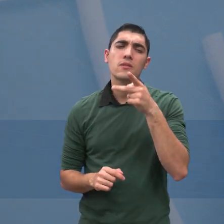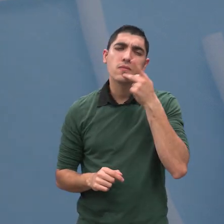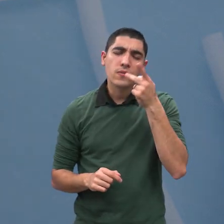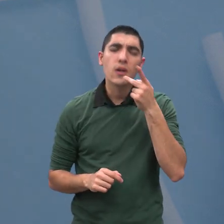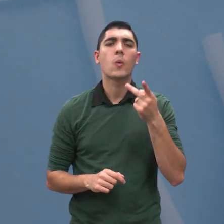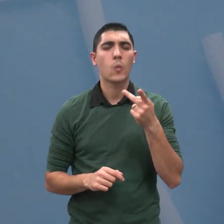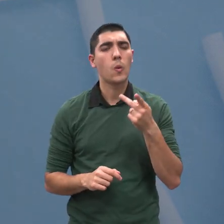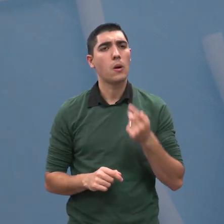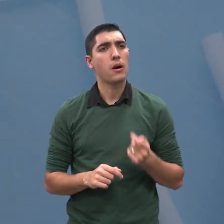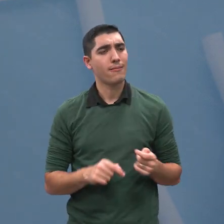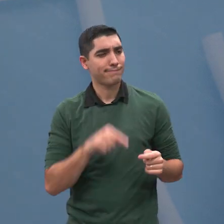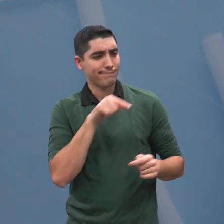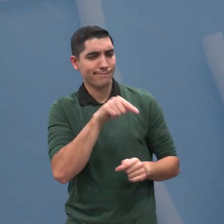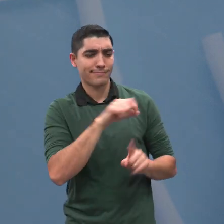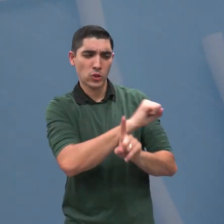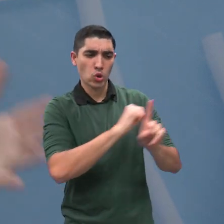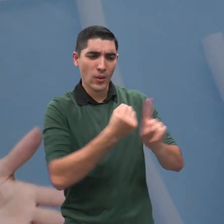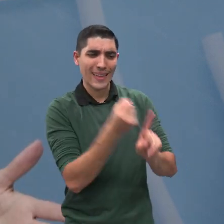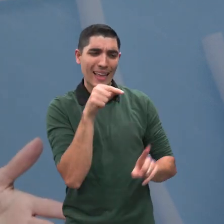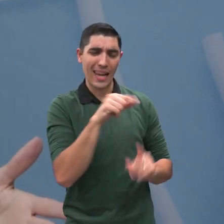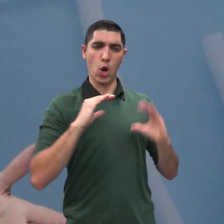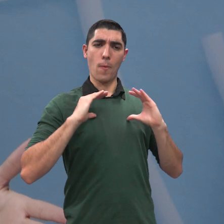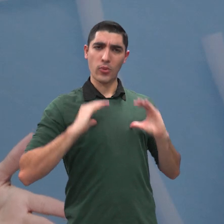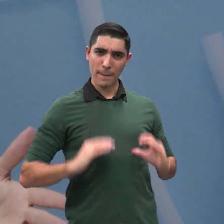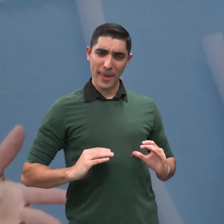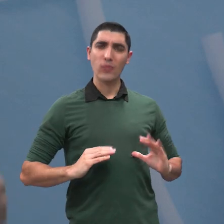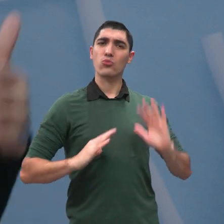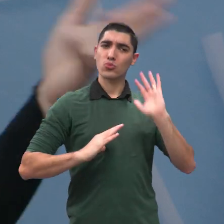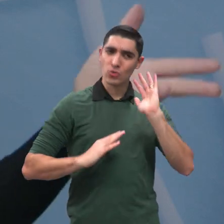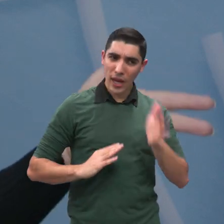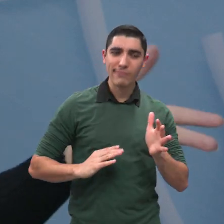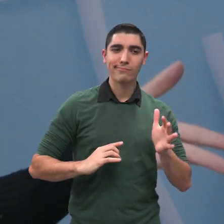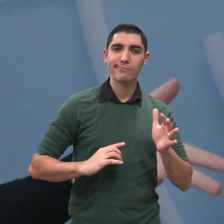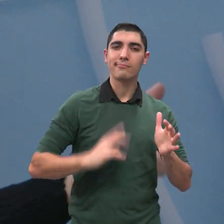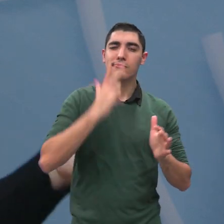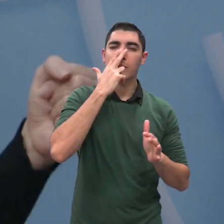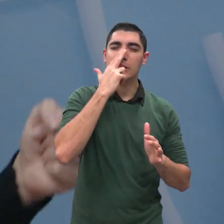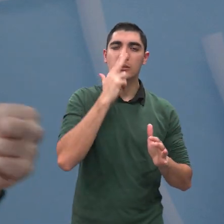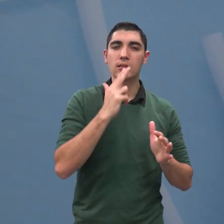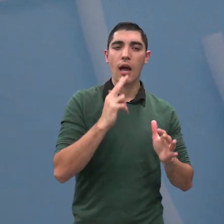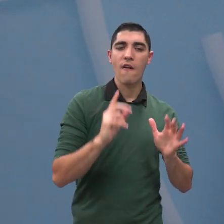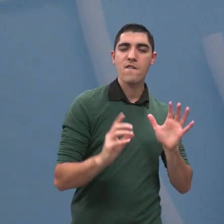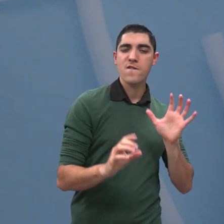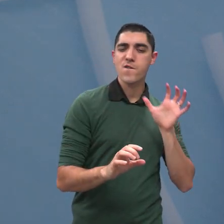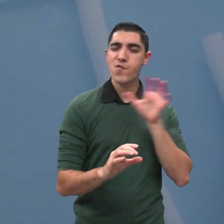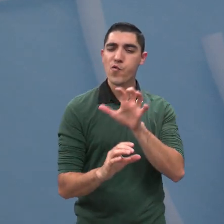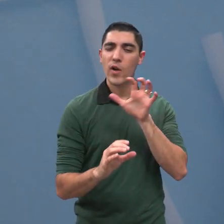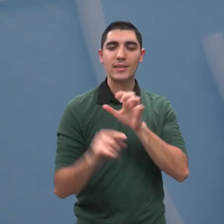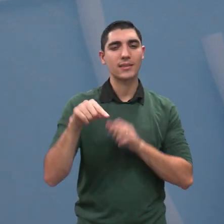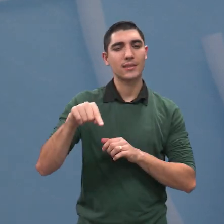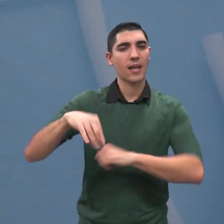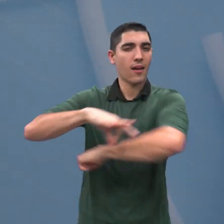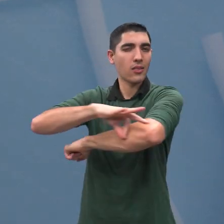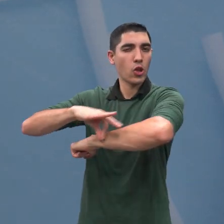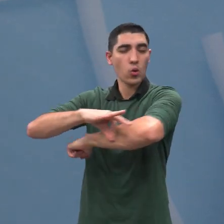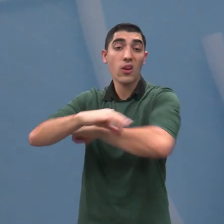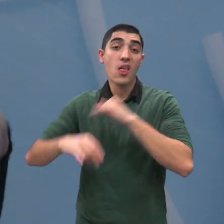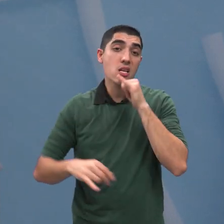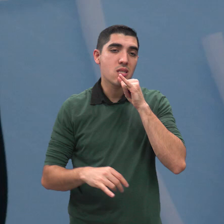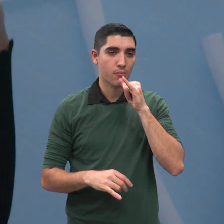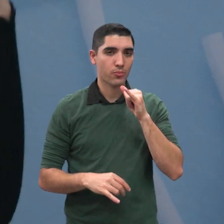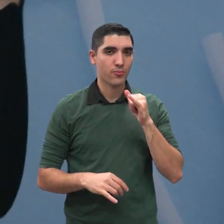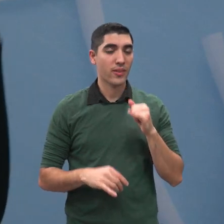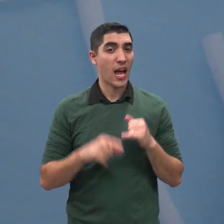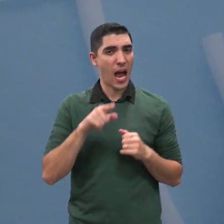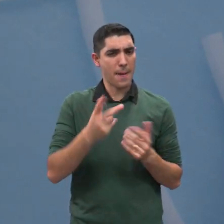o quão, né, ali o comportamento social influenciou na arquitetura, né? Até deu o exemplo, começa a sumir as coisas da varanda, as